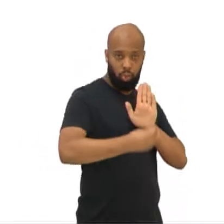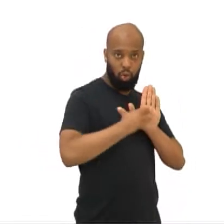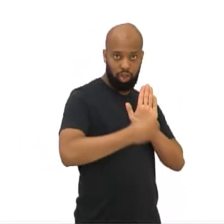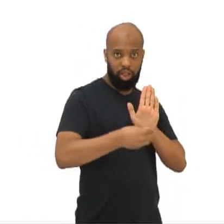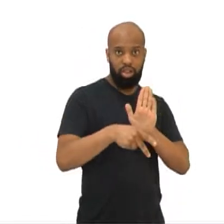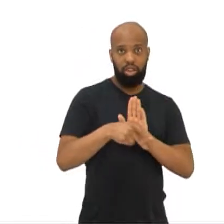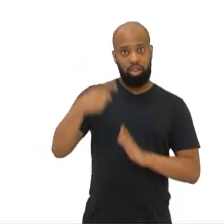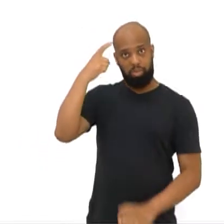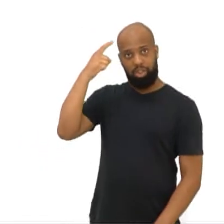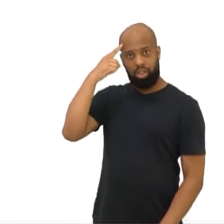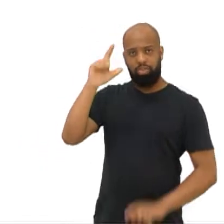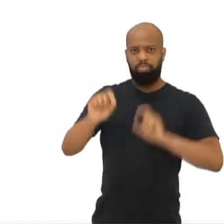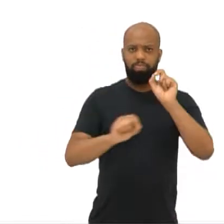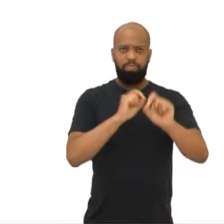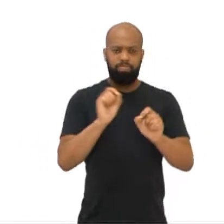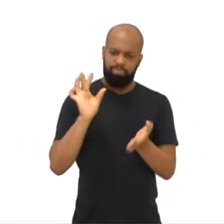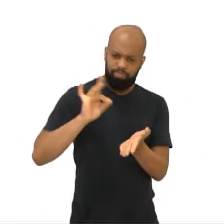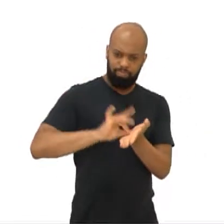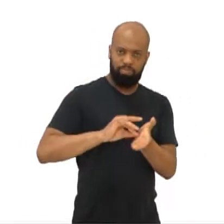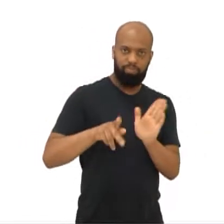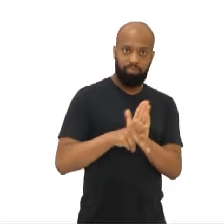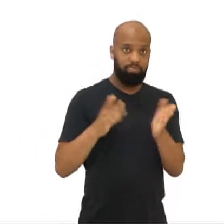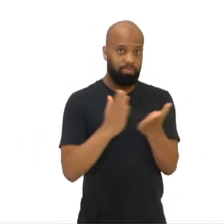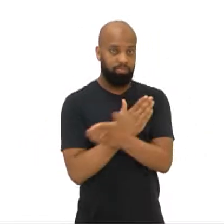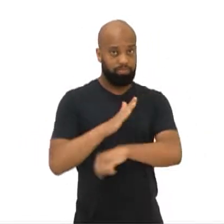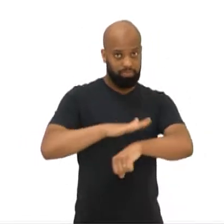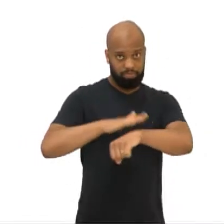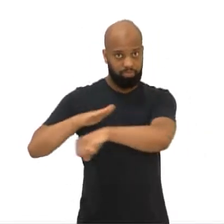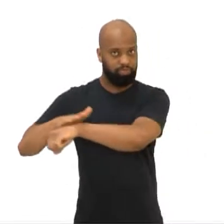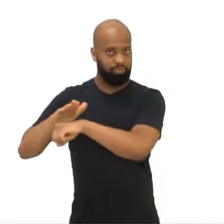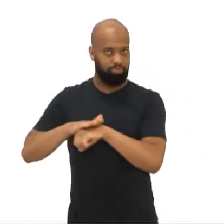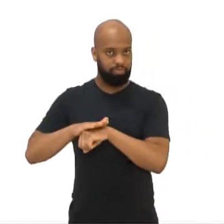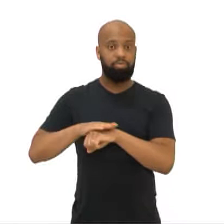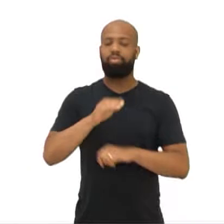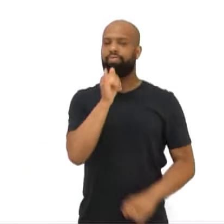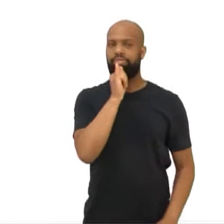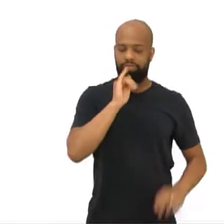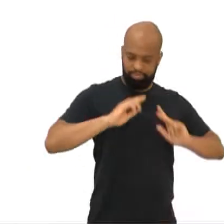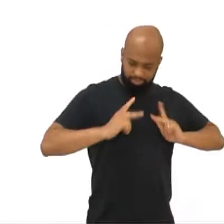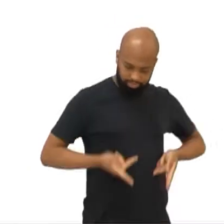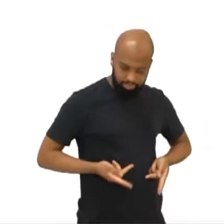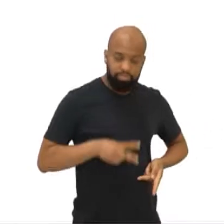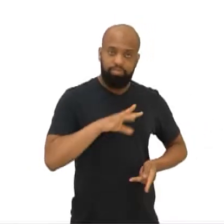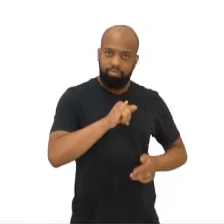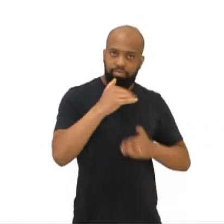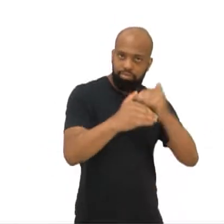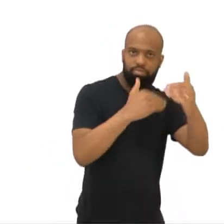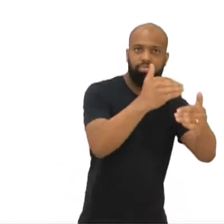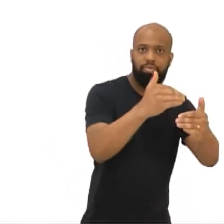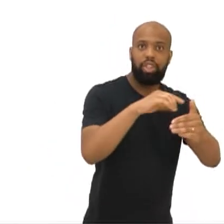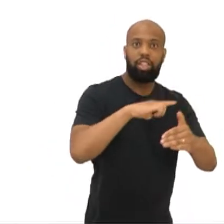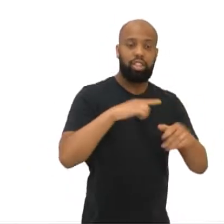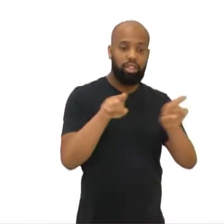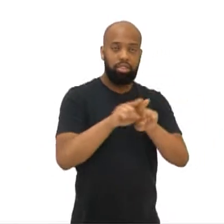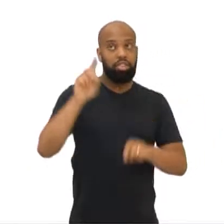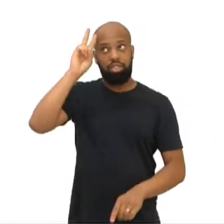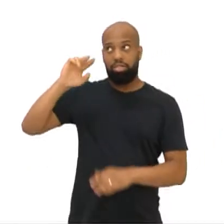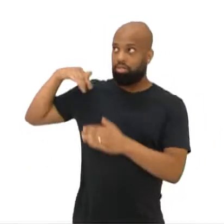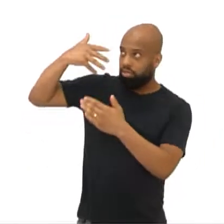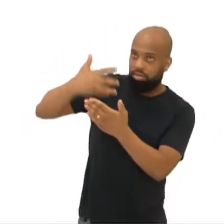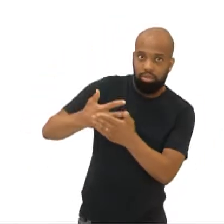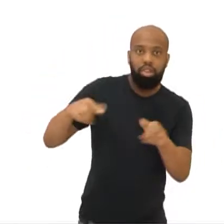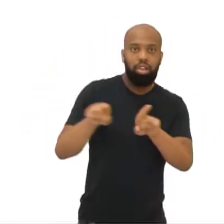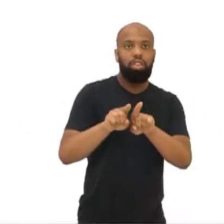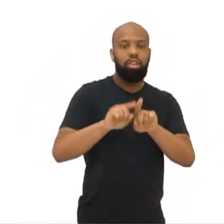tempos determinados. O que significa isso? Tanto o ser humano, né, enquanto ele vai se desenvolvendo, quanto a história da